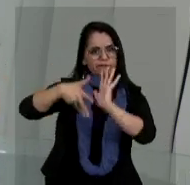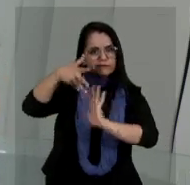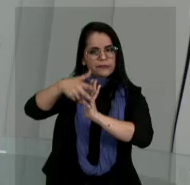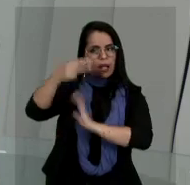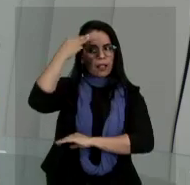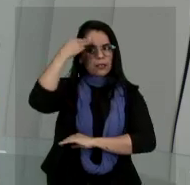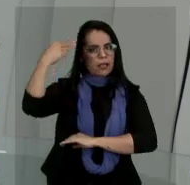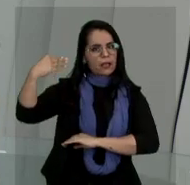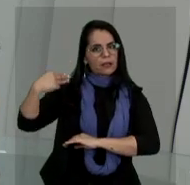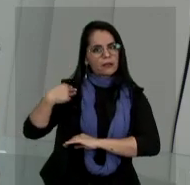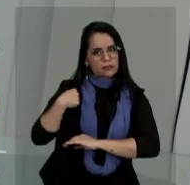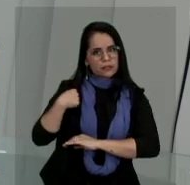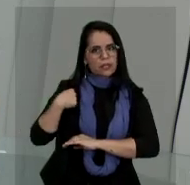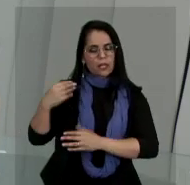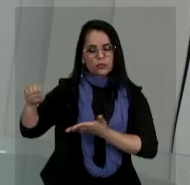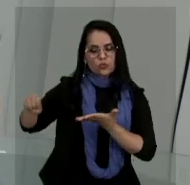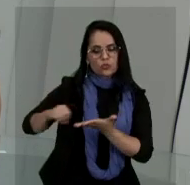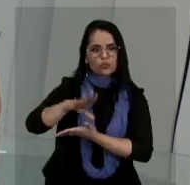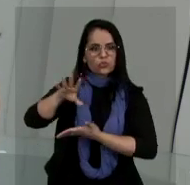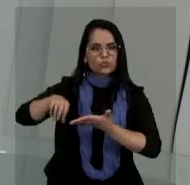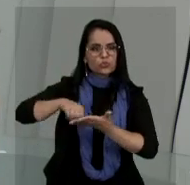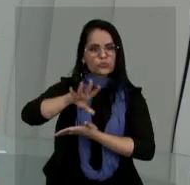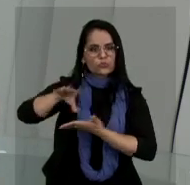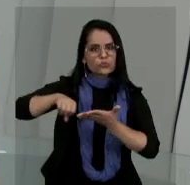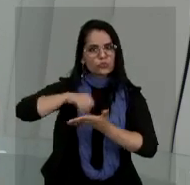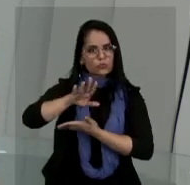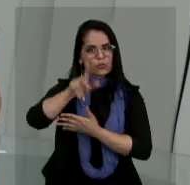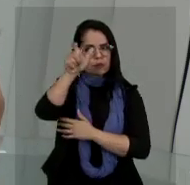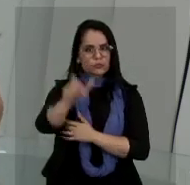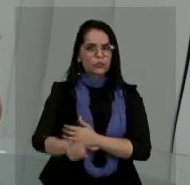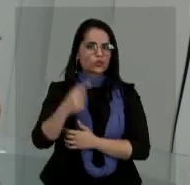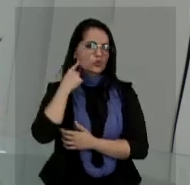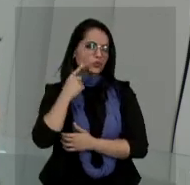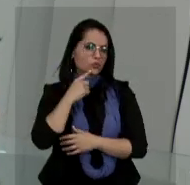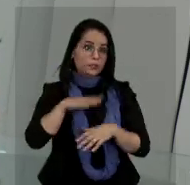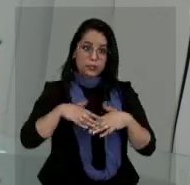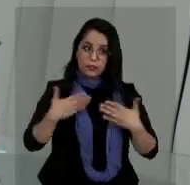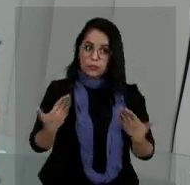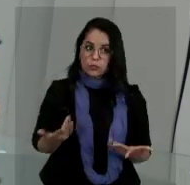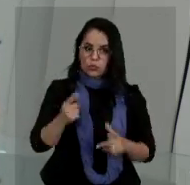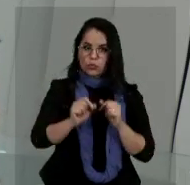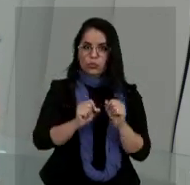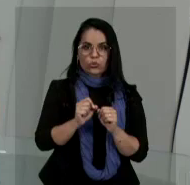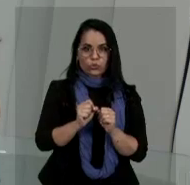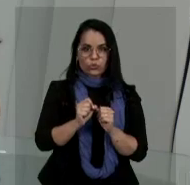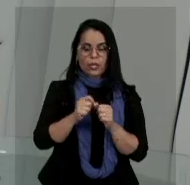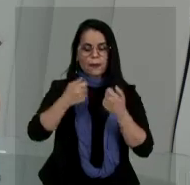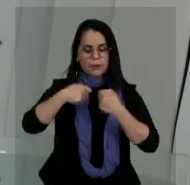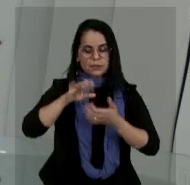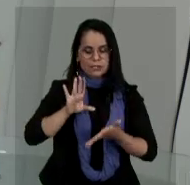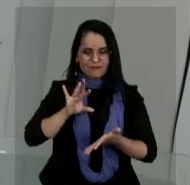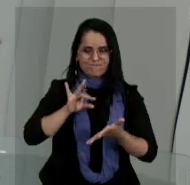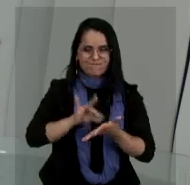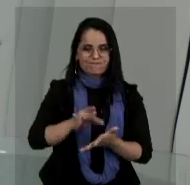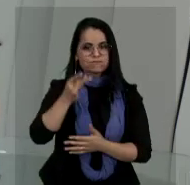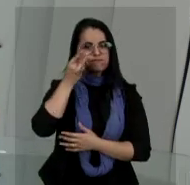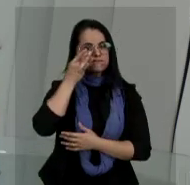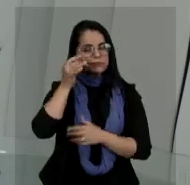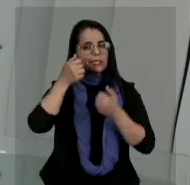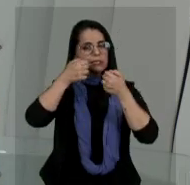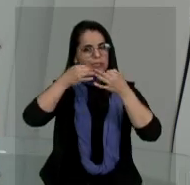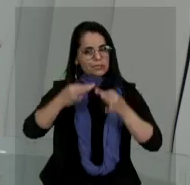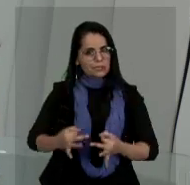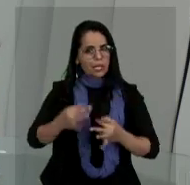palavra, passando isso para o indivíduo surdo. Então, essa lealdade, essa